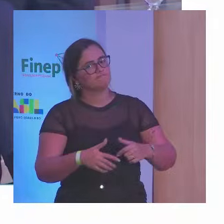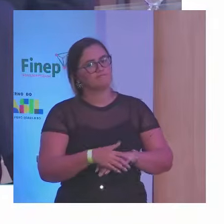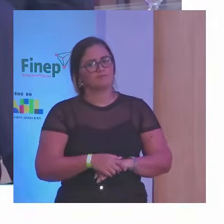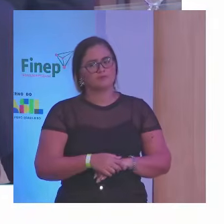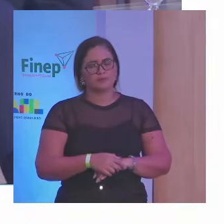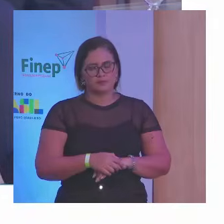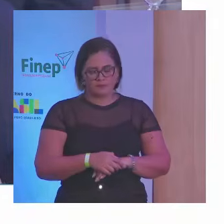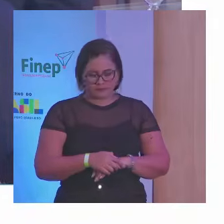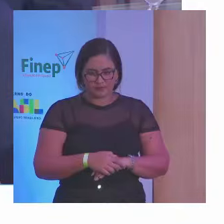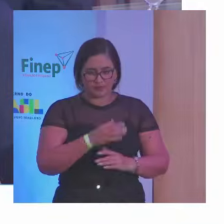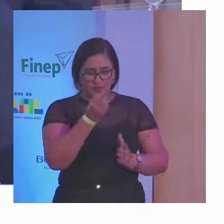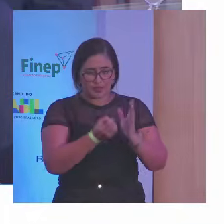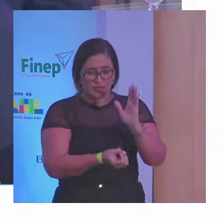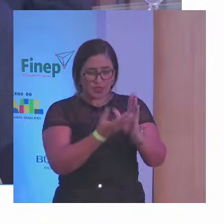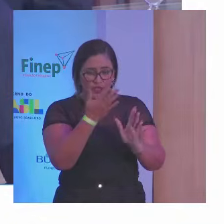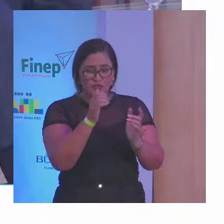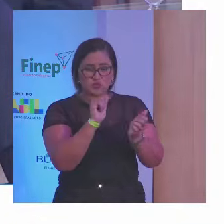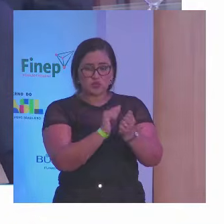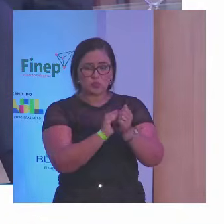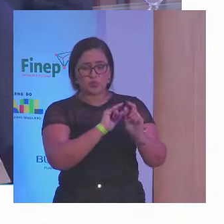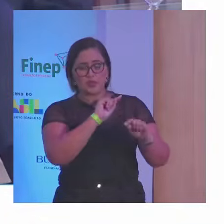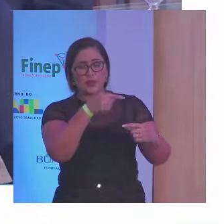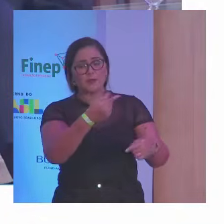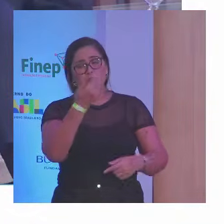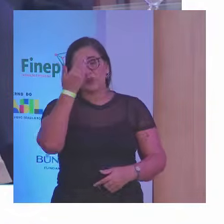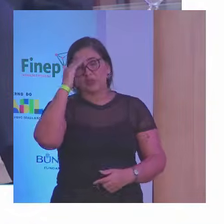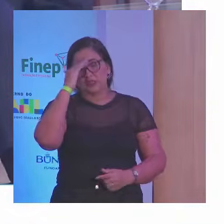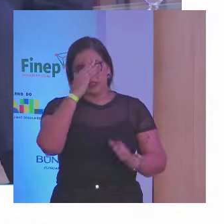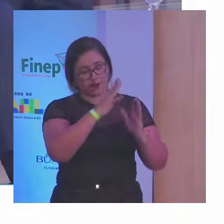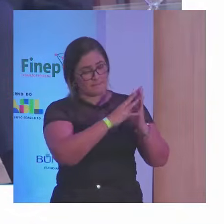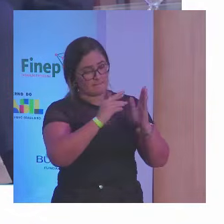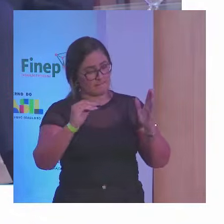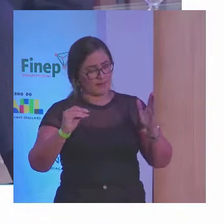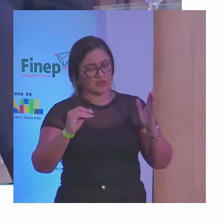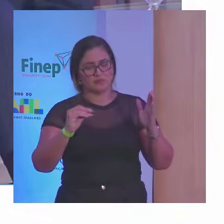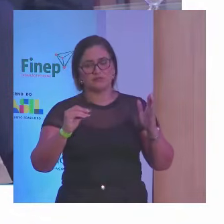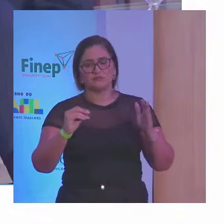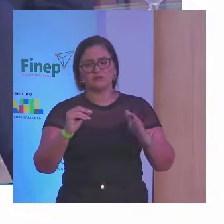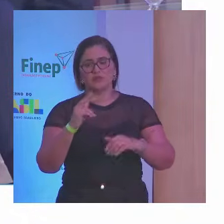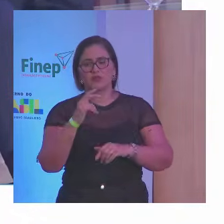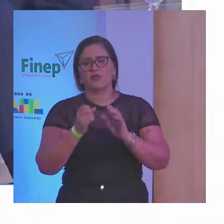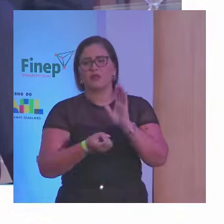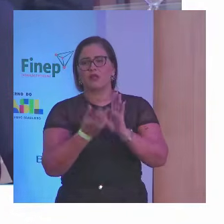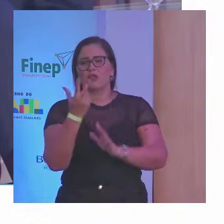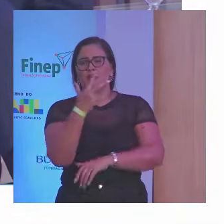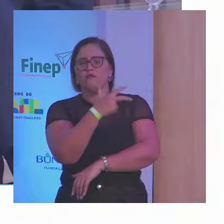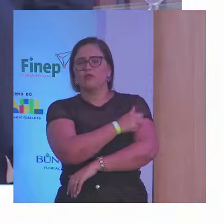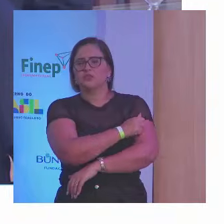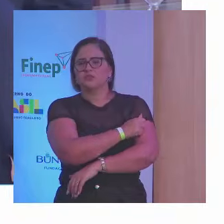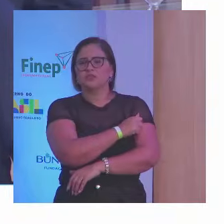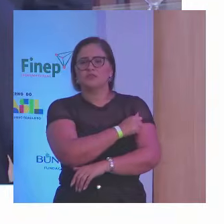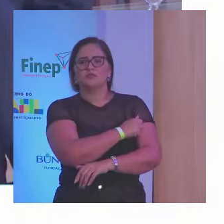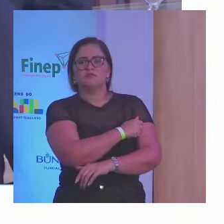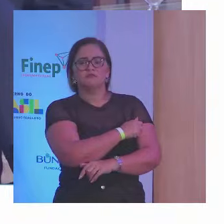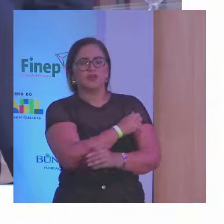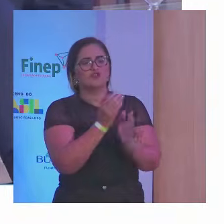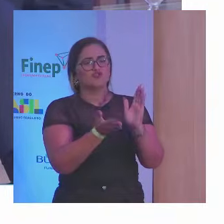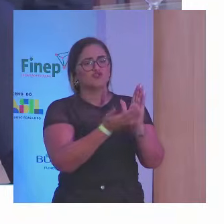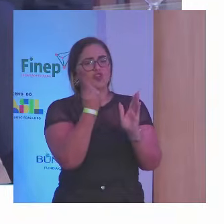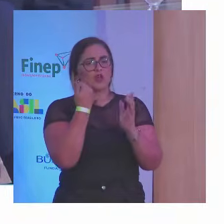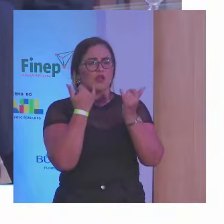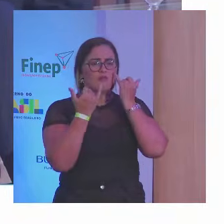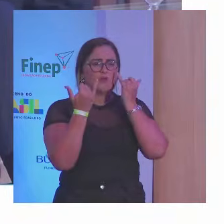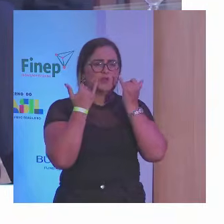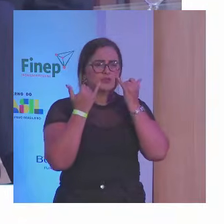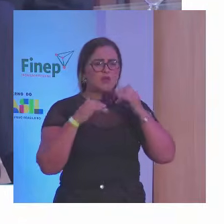ele está criando, com isso, depois que ele entendeu o padrão, ele está criando uma vacina para a desinformação.